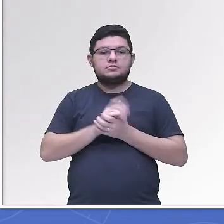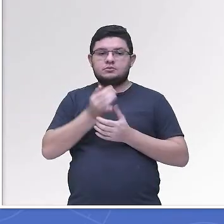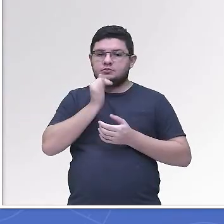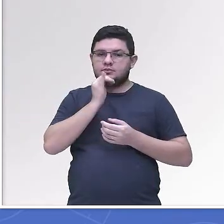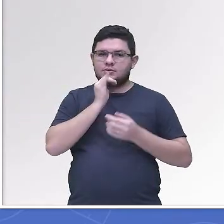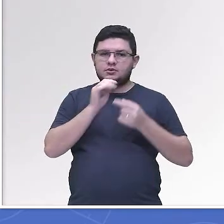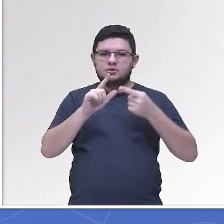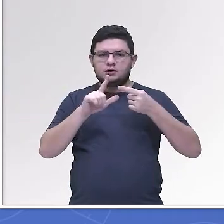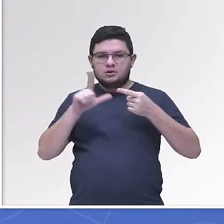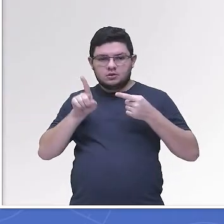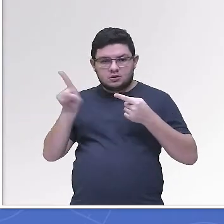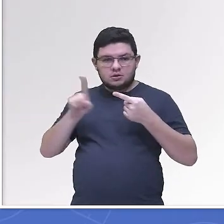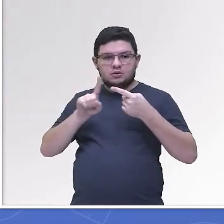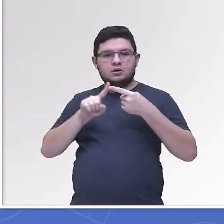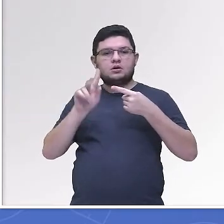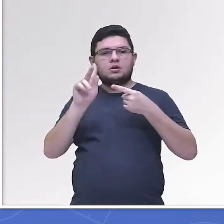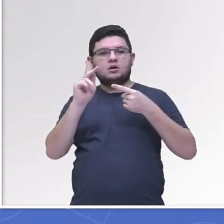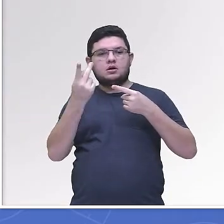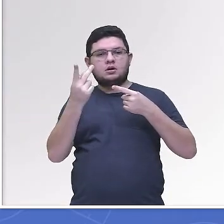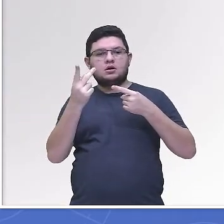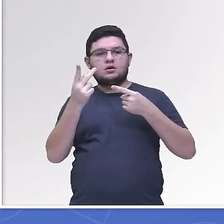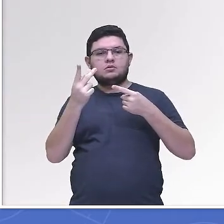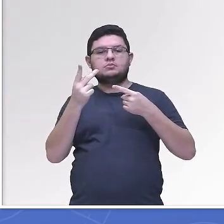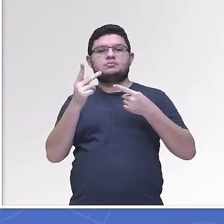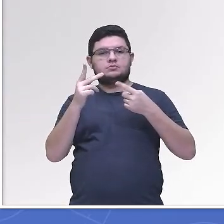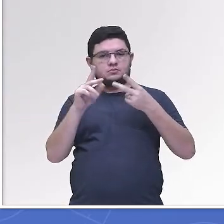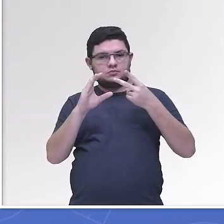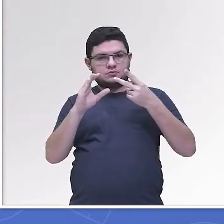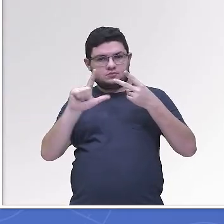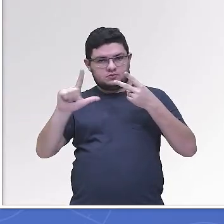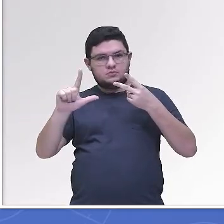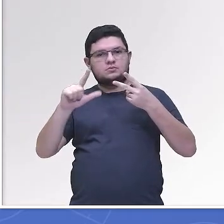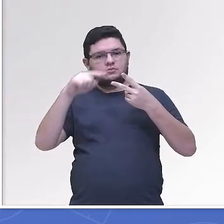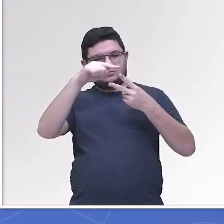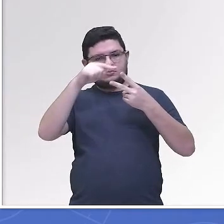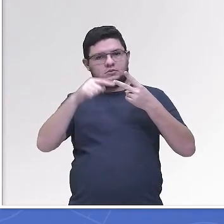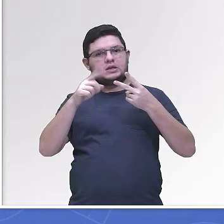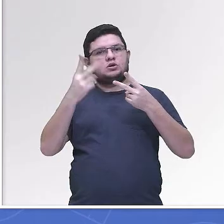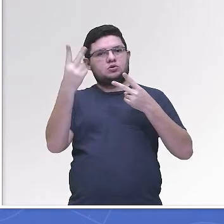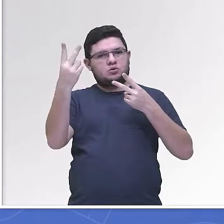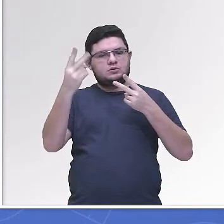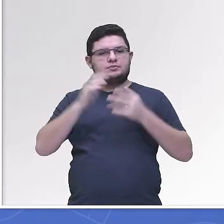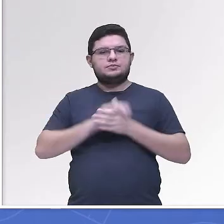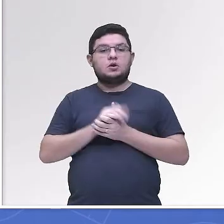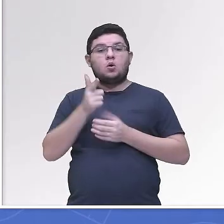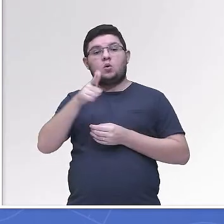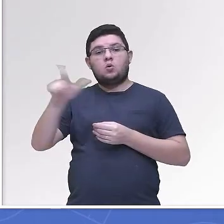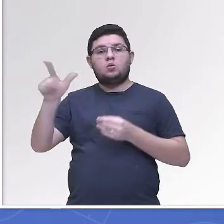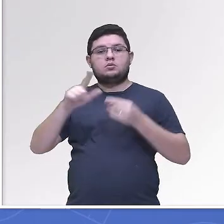gás clorídrico, 2 elementos químicos diferentes. Amônia, que é